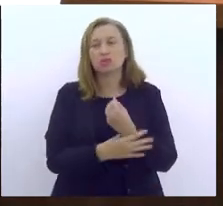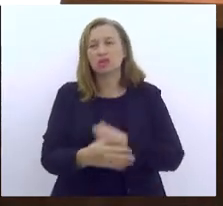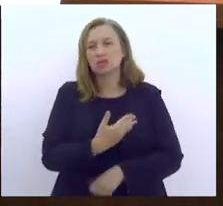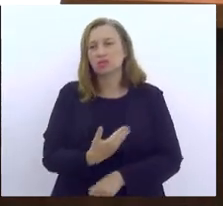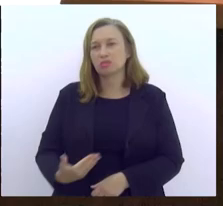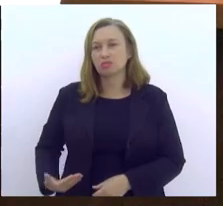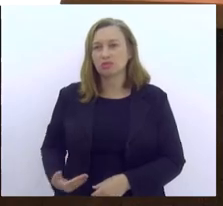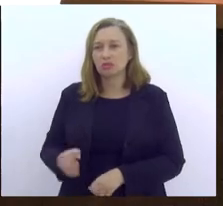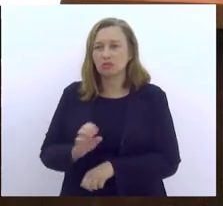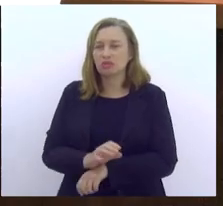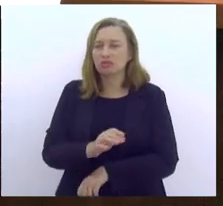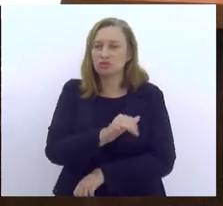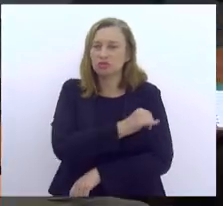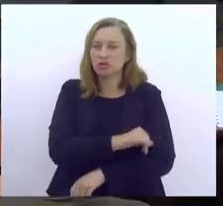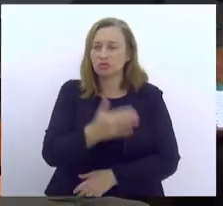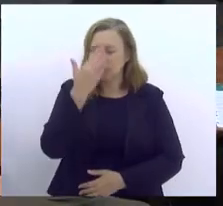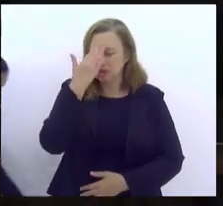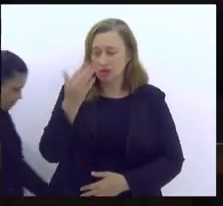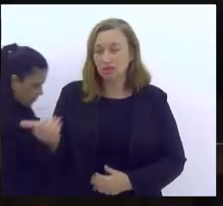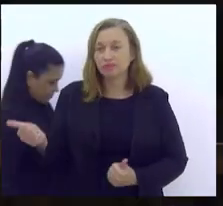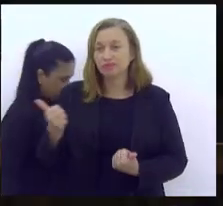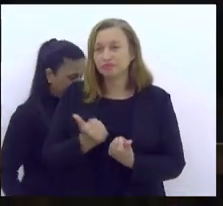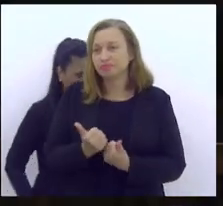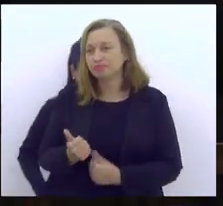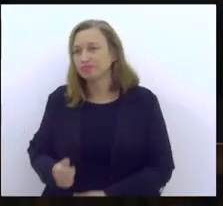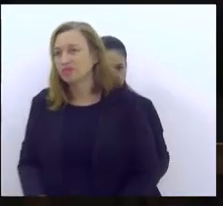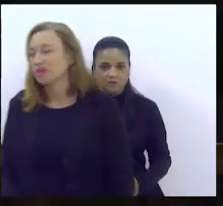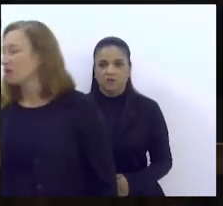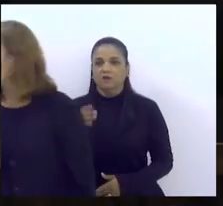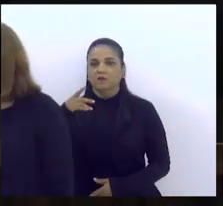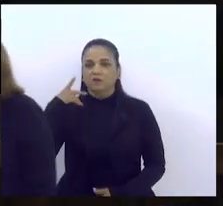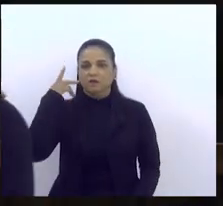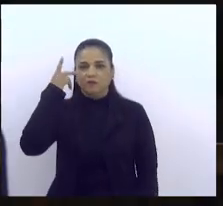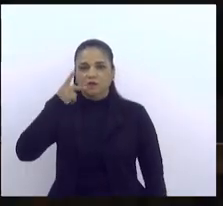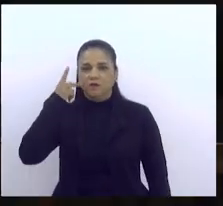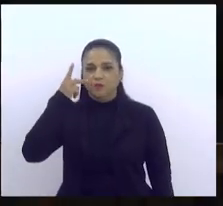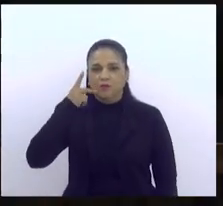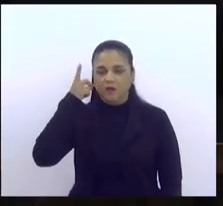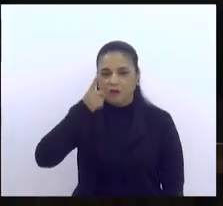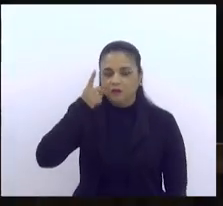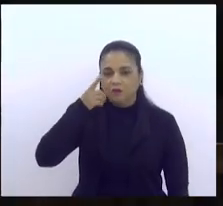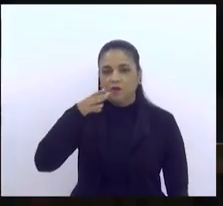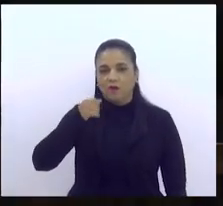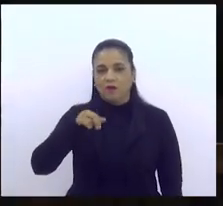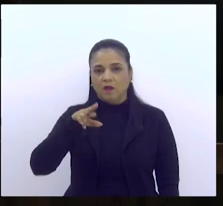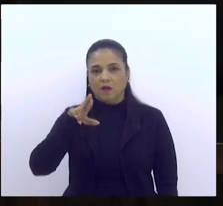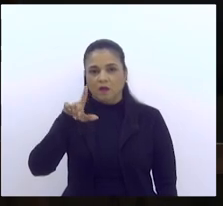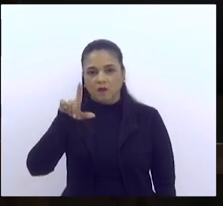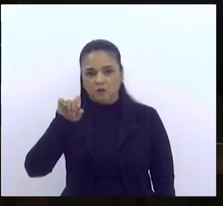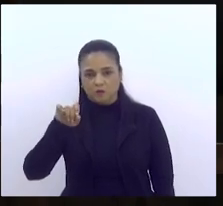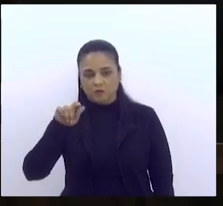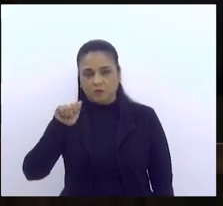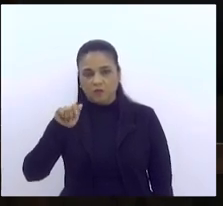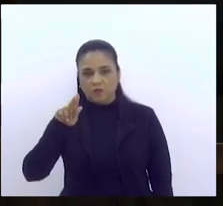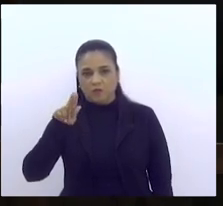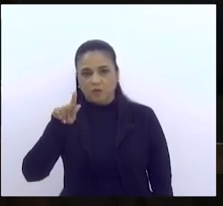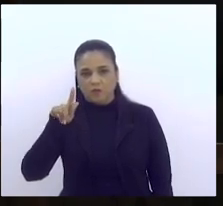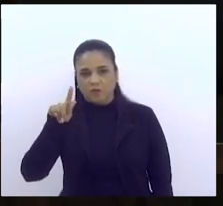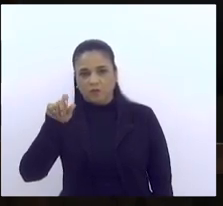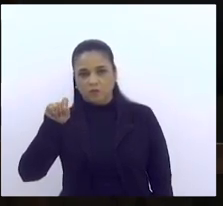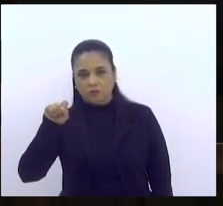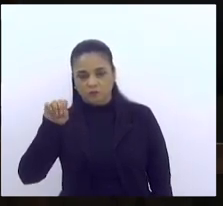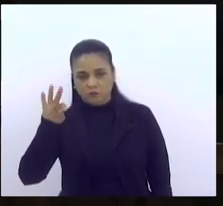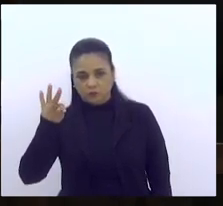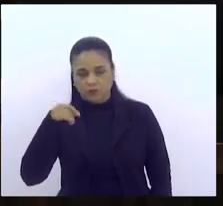governo do Estado. Muito obrigado. Obrigado. Deputado Carlos Augusto está no online, já estava escrito. Por favor, gente, vamos cumprir o tempo, a gente tem sessão